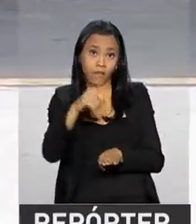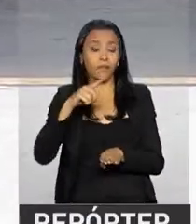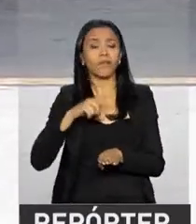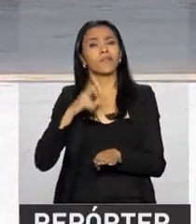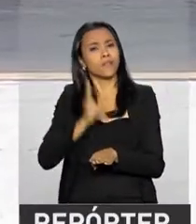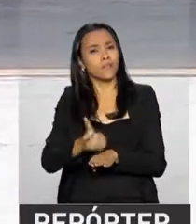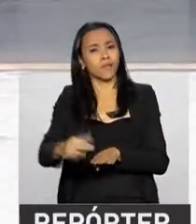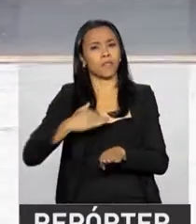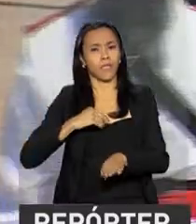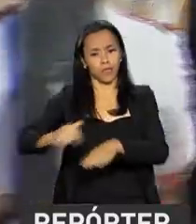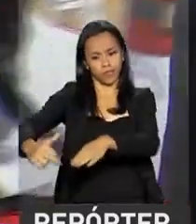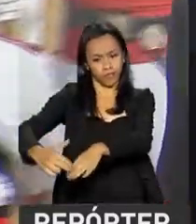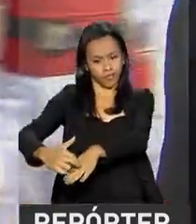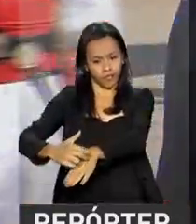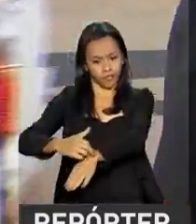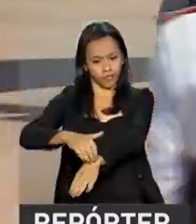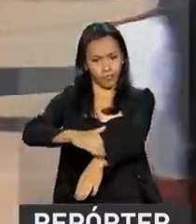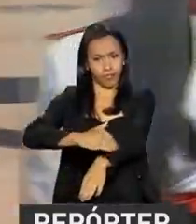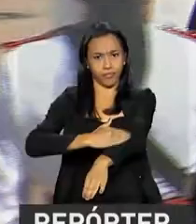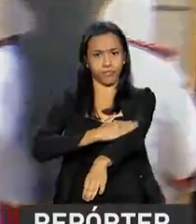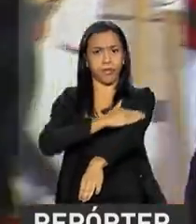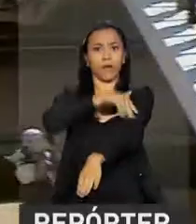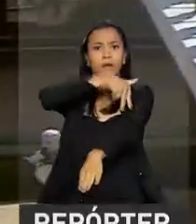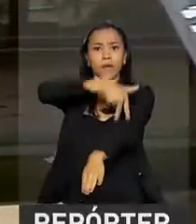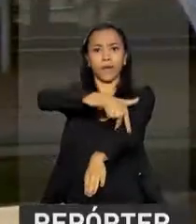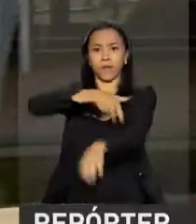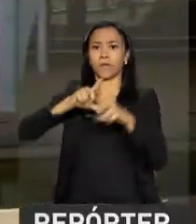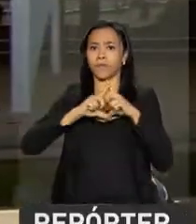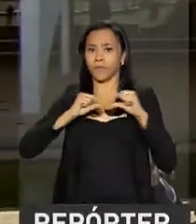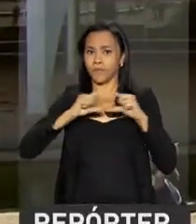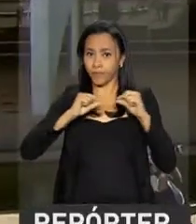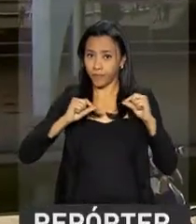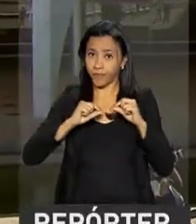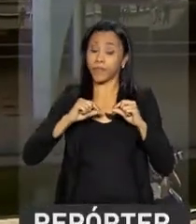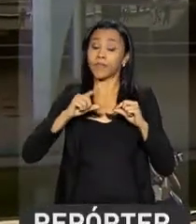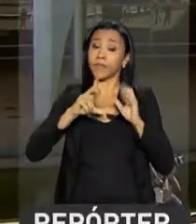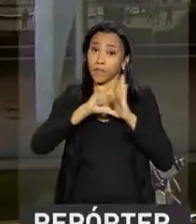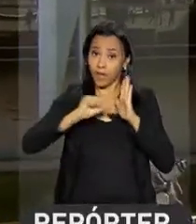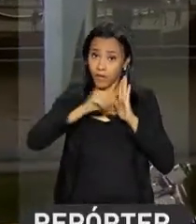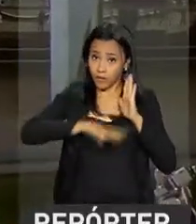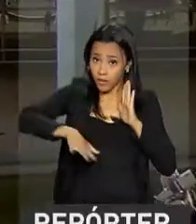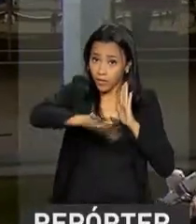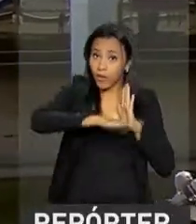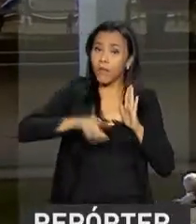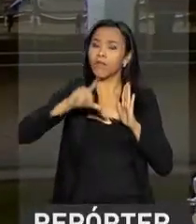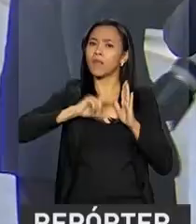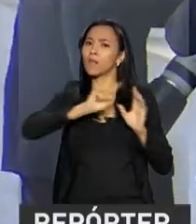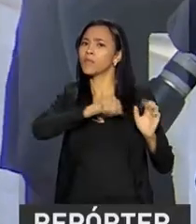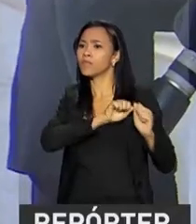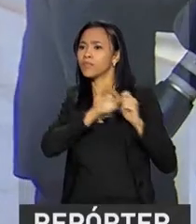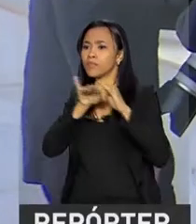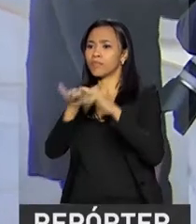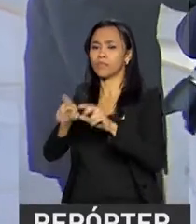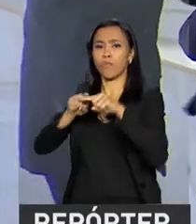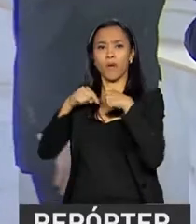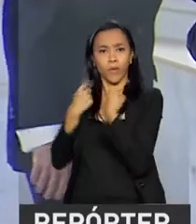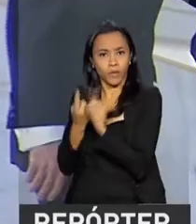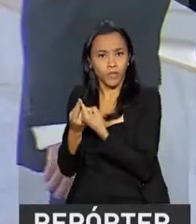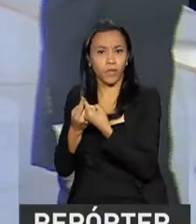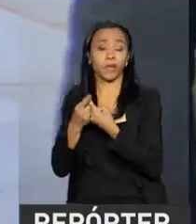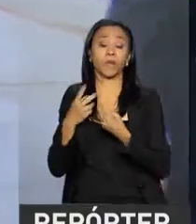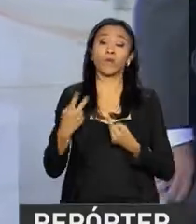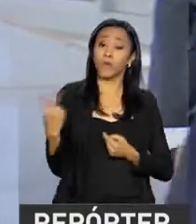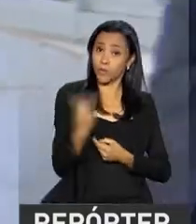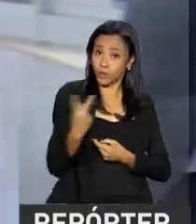subida na rampa do planalto os dois presidentes seguiram para uma reunião durante o encontro michel temer e